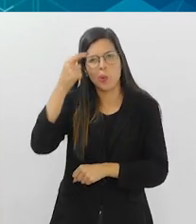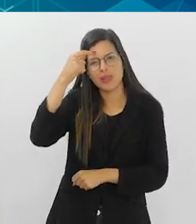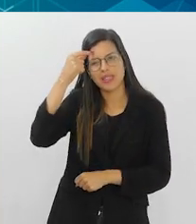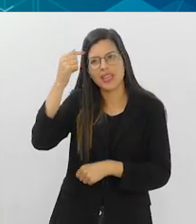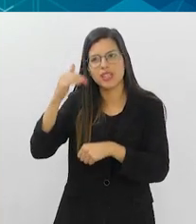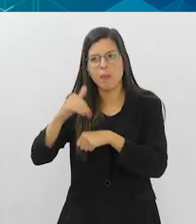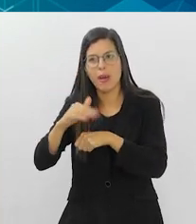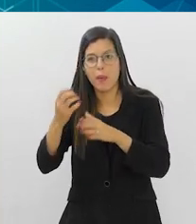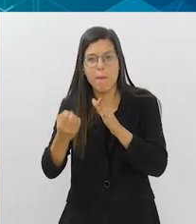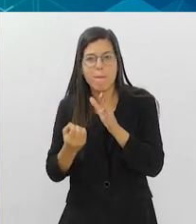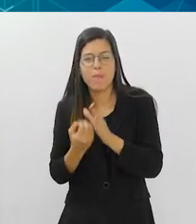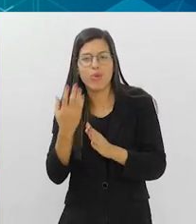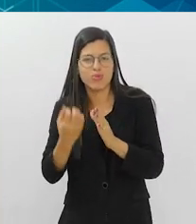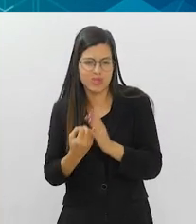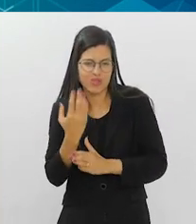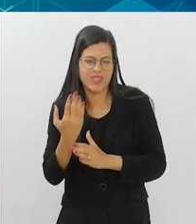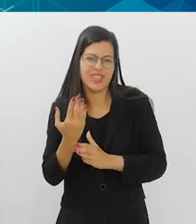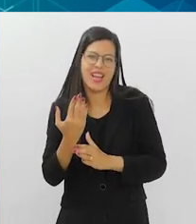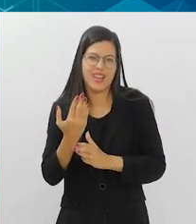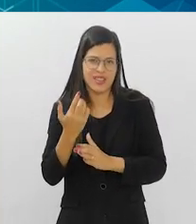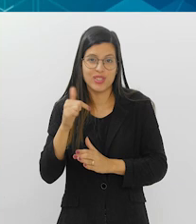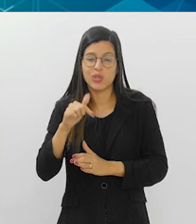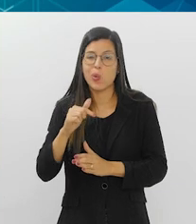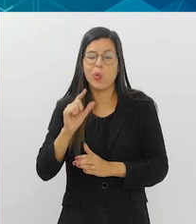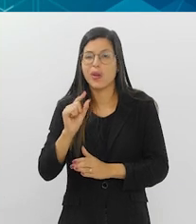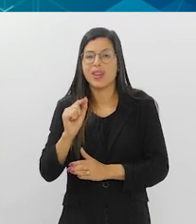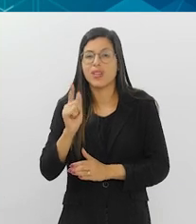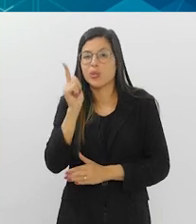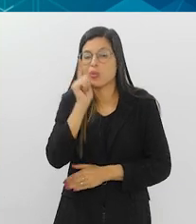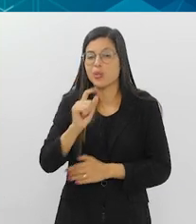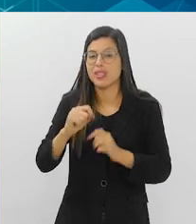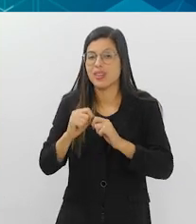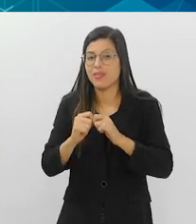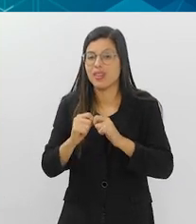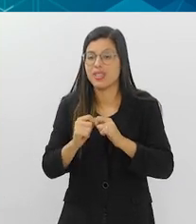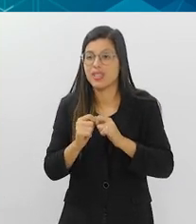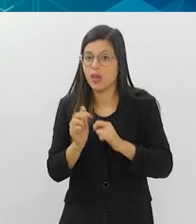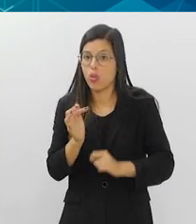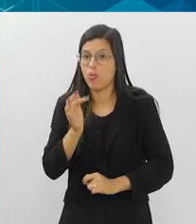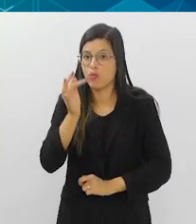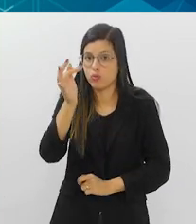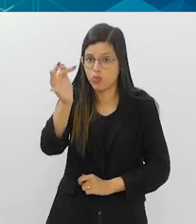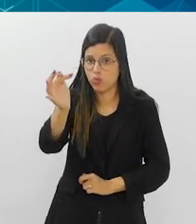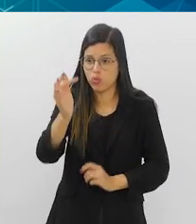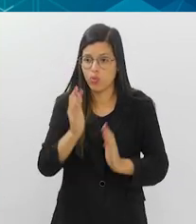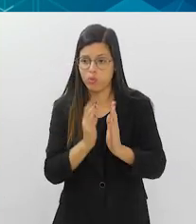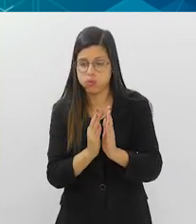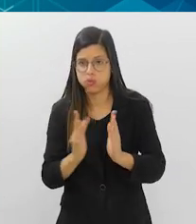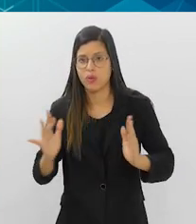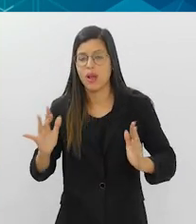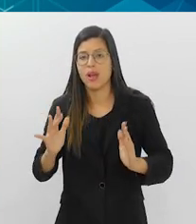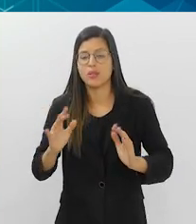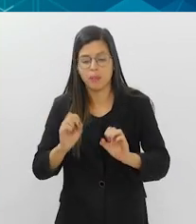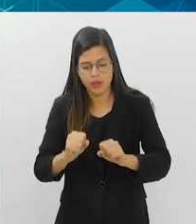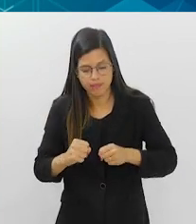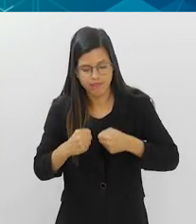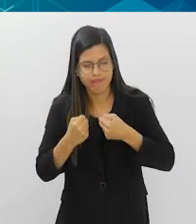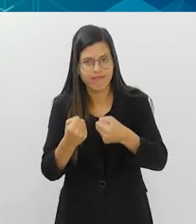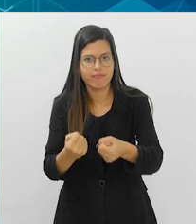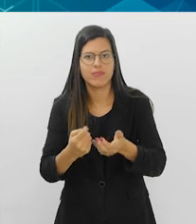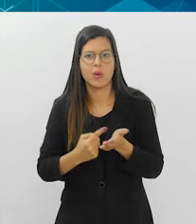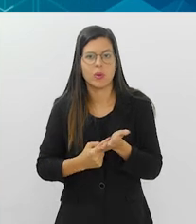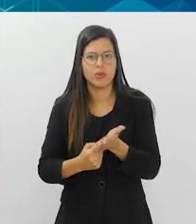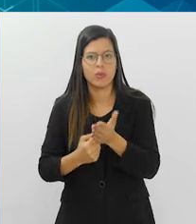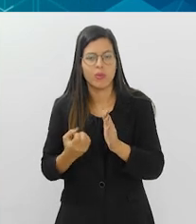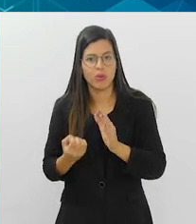mais consciente. É uma produtividade sustentável. É o que a gente consegue fazer que, a longo prazo, a gente consiga manter o nosso nível de